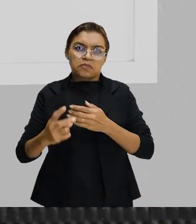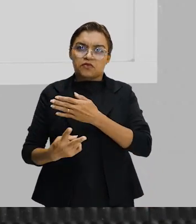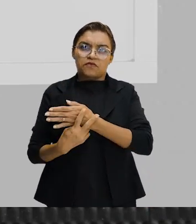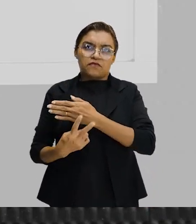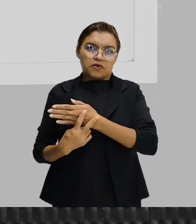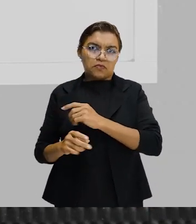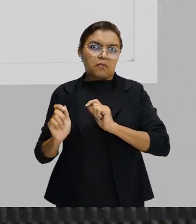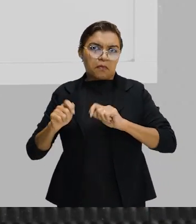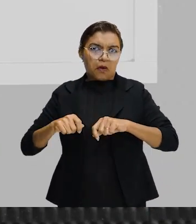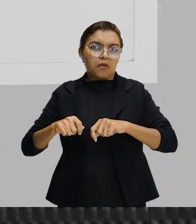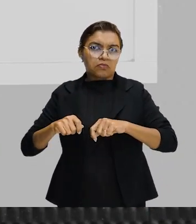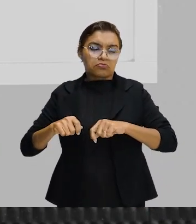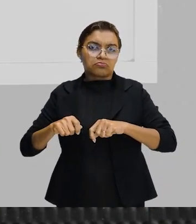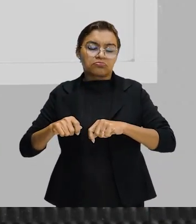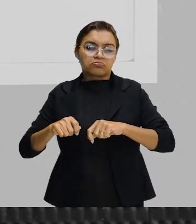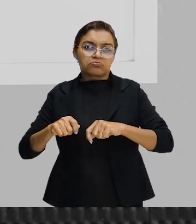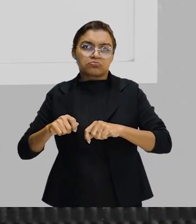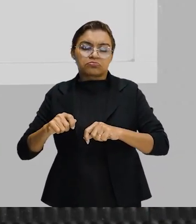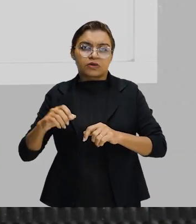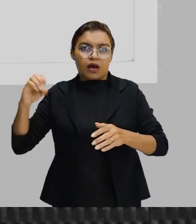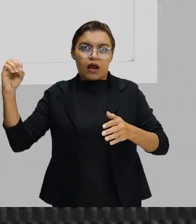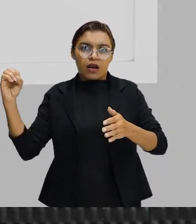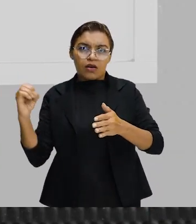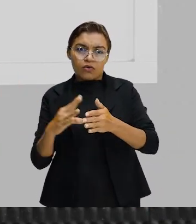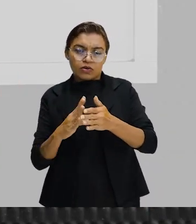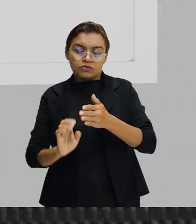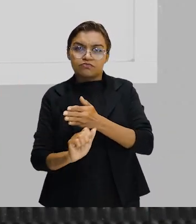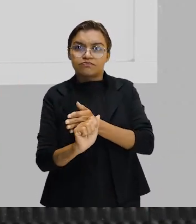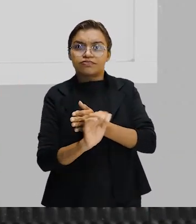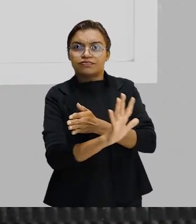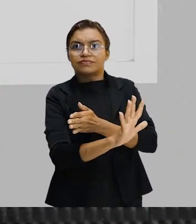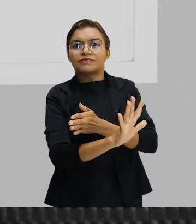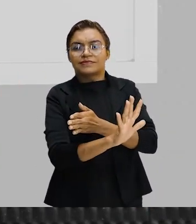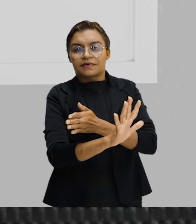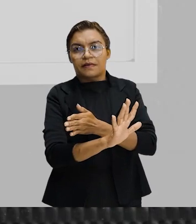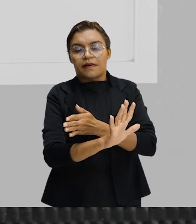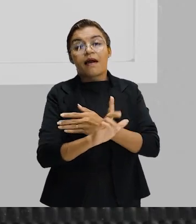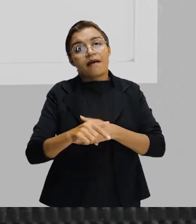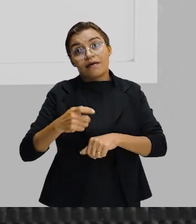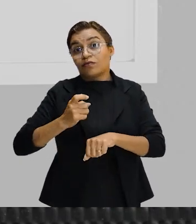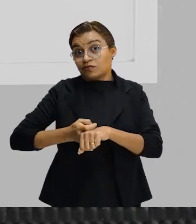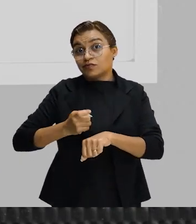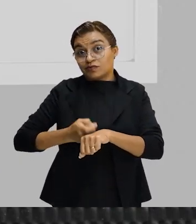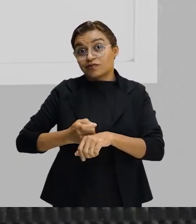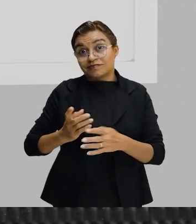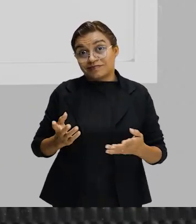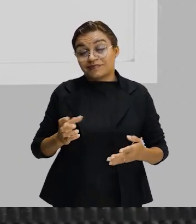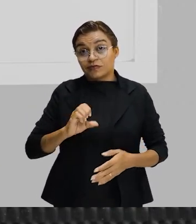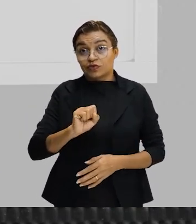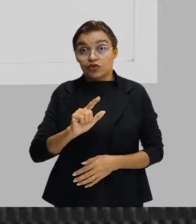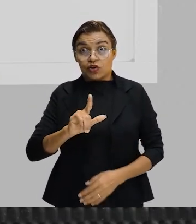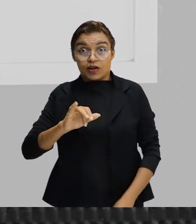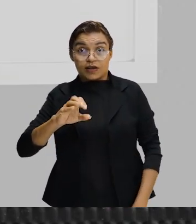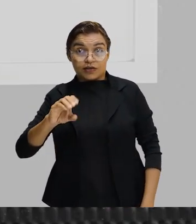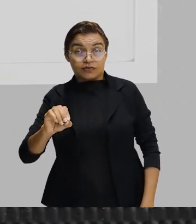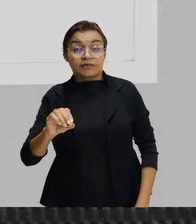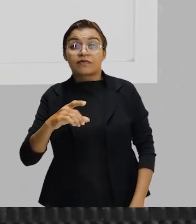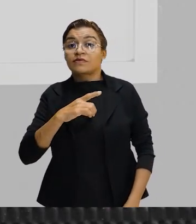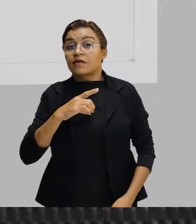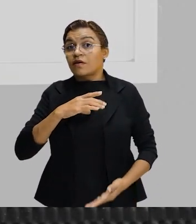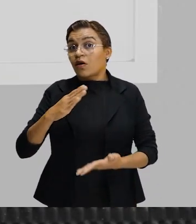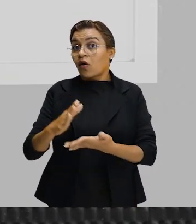consegue passar. Não na sua totalidade, mas consegue passar. Mas não deixa de ser um sólido. Tá ok? Então nós temos aí as